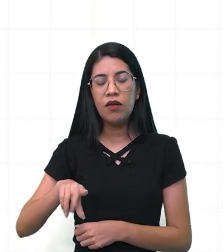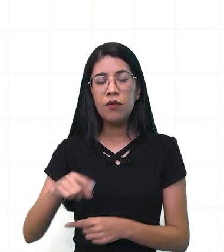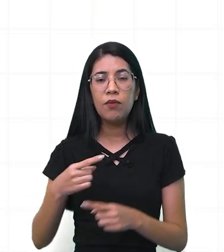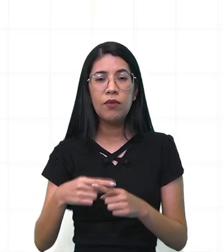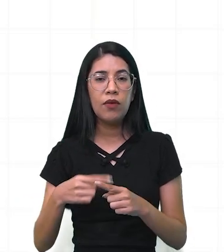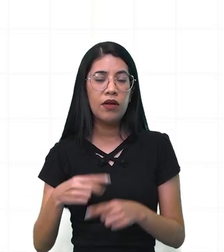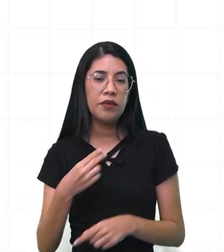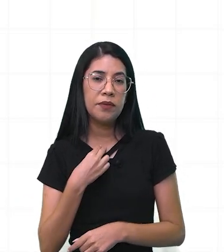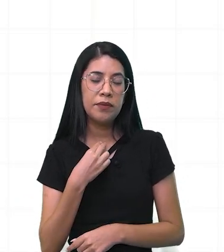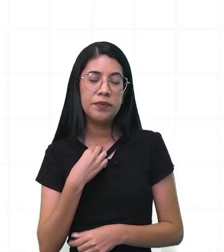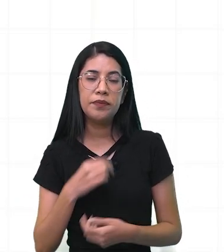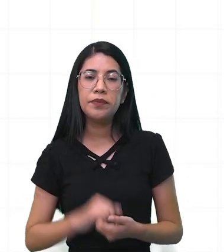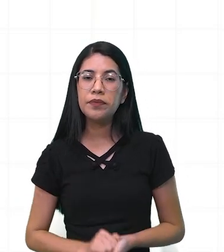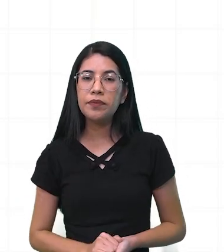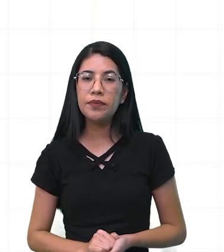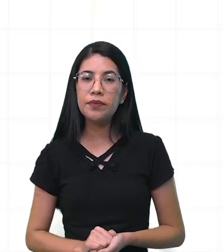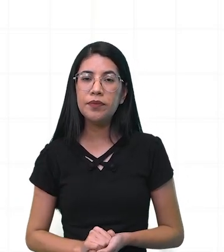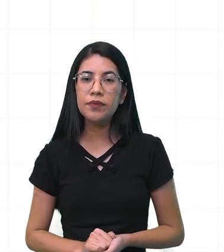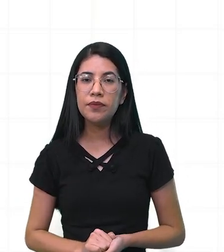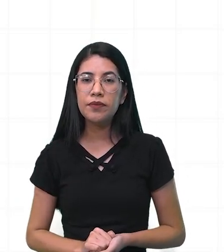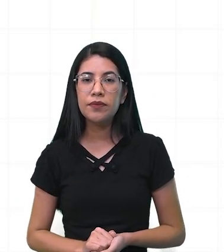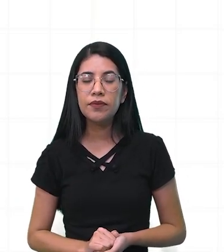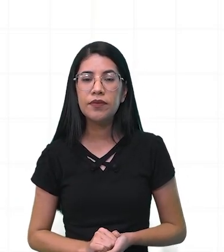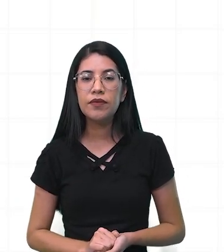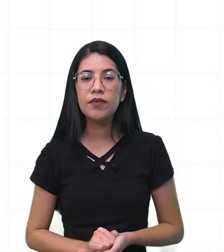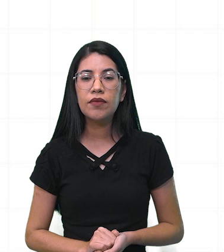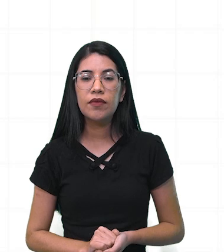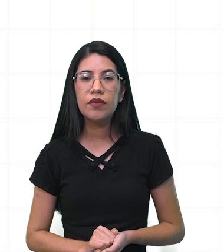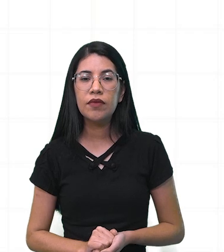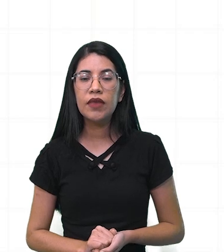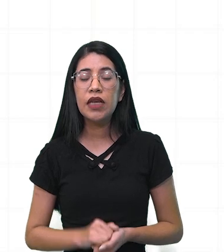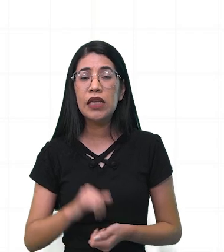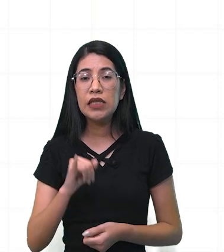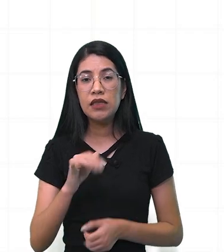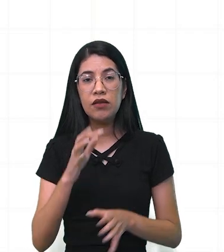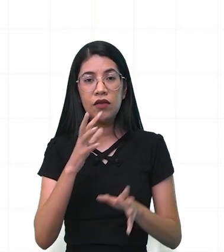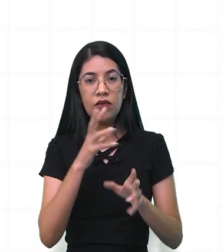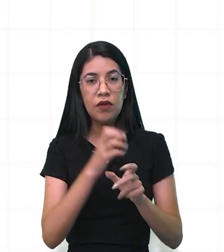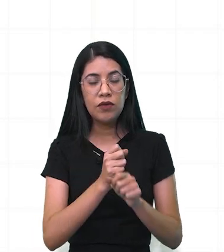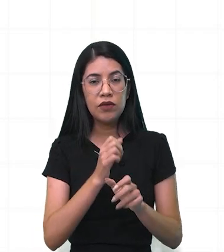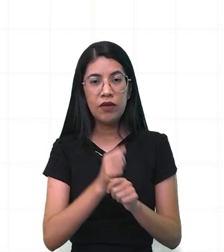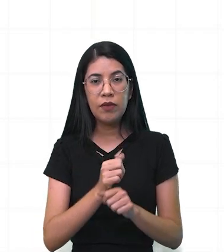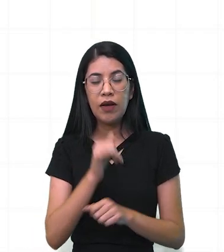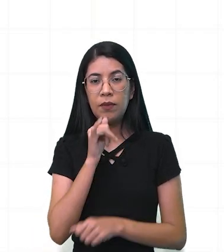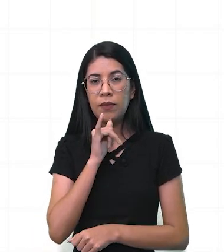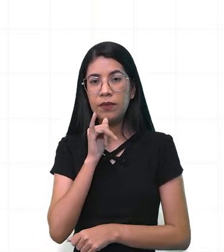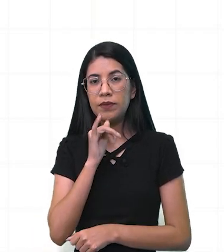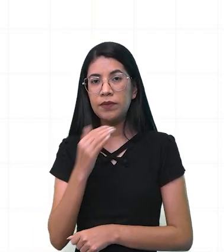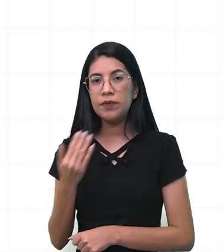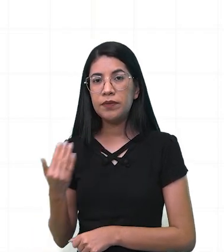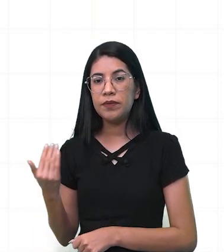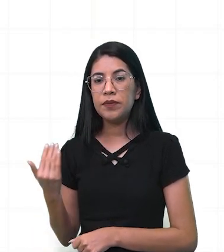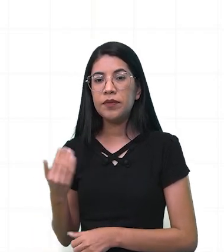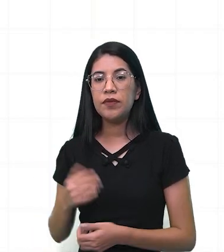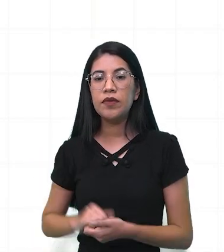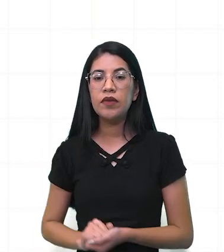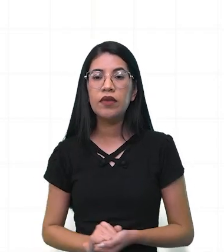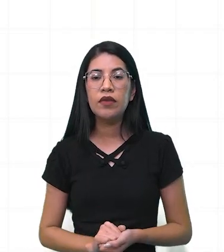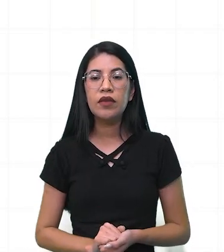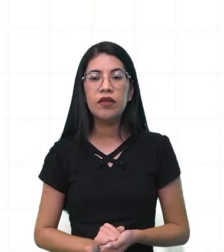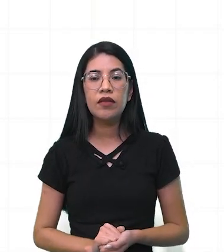Vou colocar aqui embaixo. Se eu for fazer a soma, olha aqui, ó, x ao